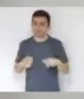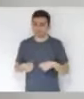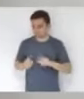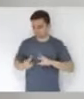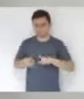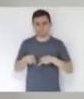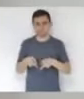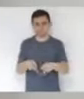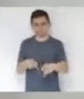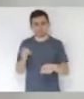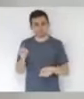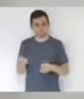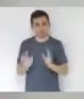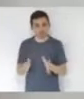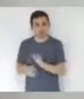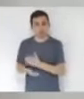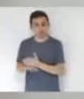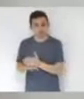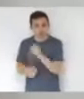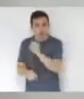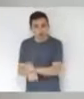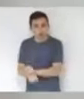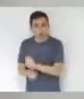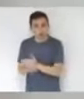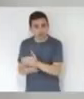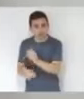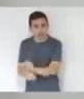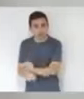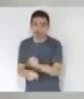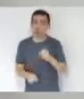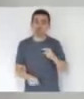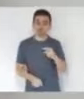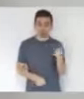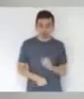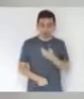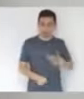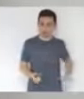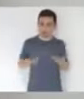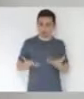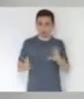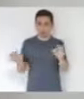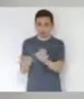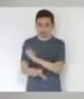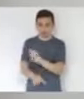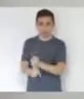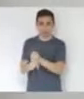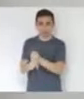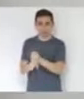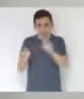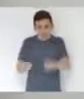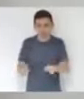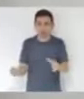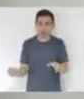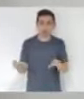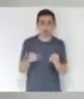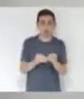continuidade, porque elas começaram e pararam nos governos anteriores. A gente tem que concluir essas obras. Eu poderia ter inserido no pacote, mas